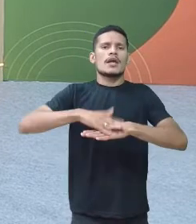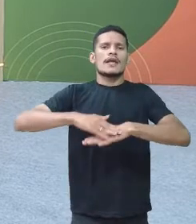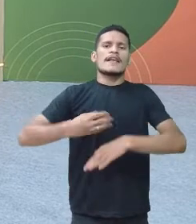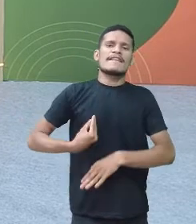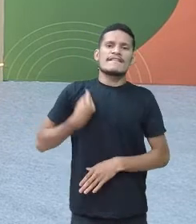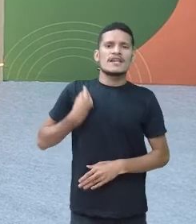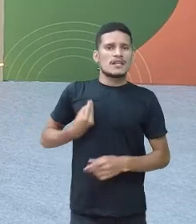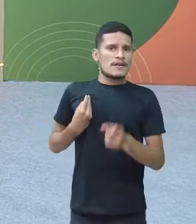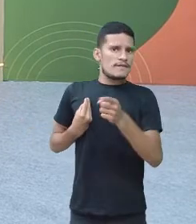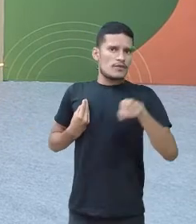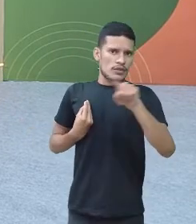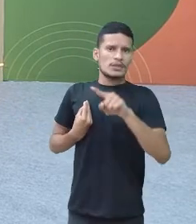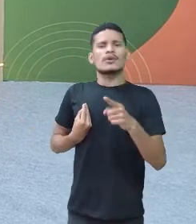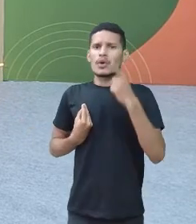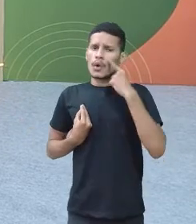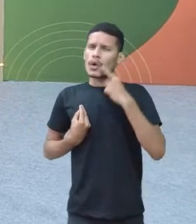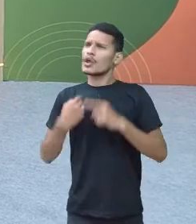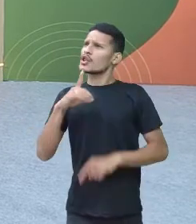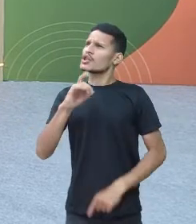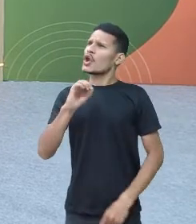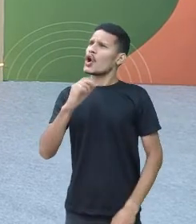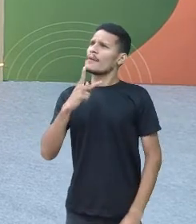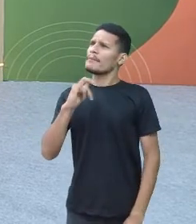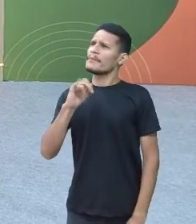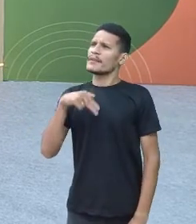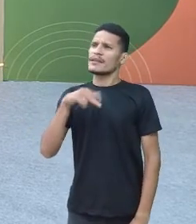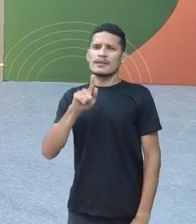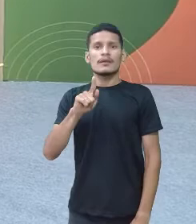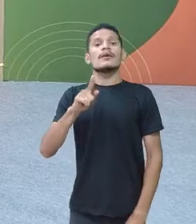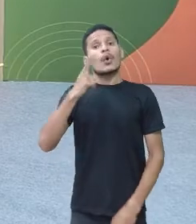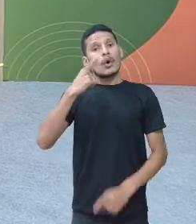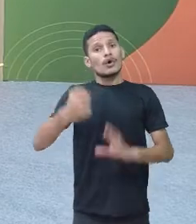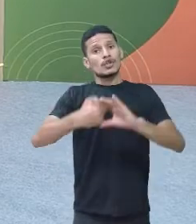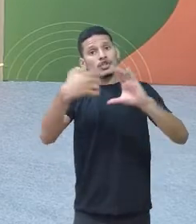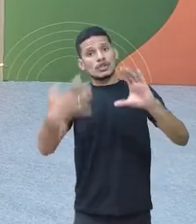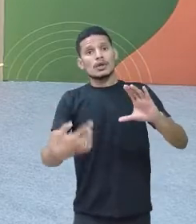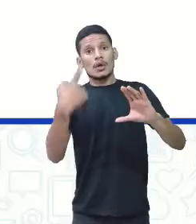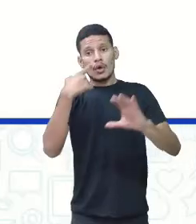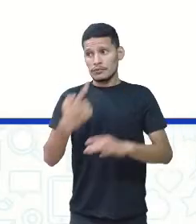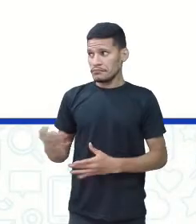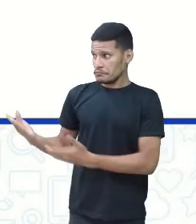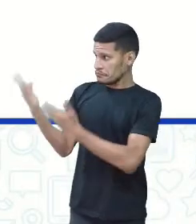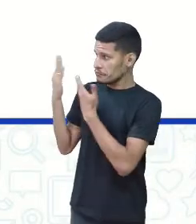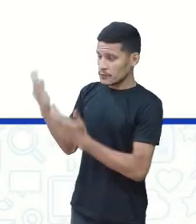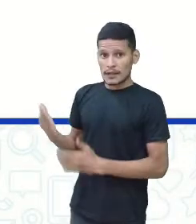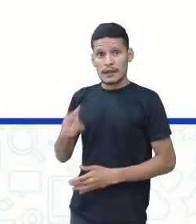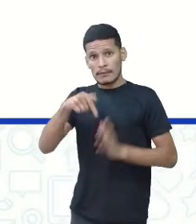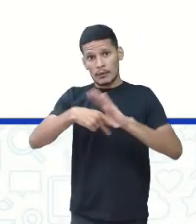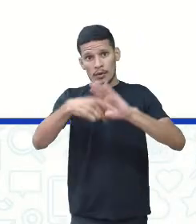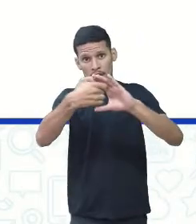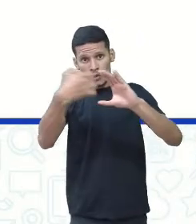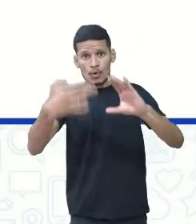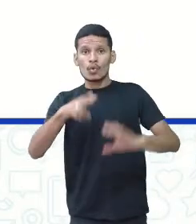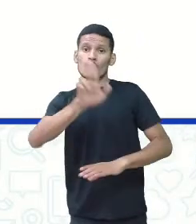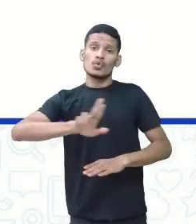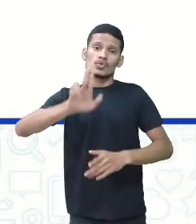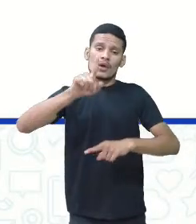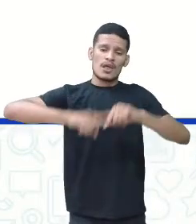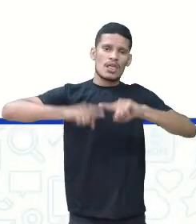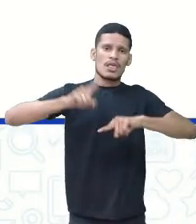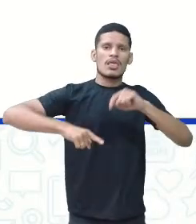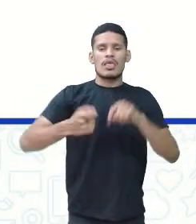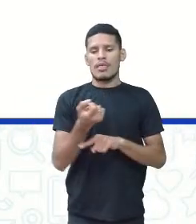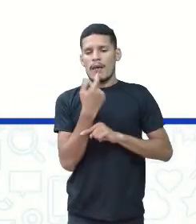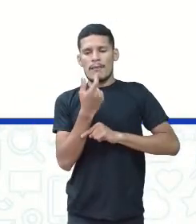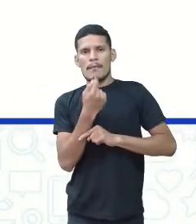vocês. Doping, que danado é doping? Pela definição, o doping ele é caracterizado pelo uso de substâncias